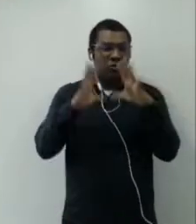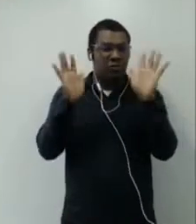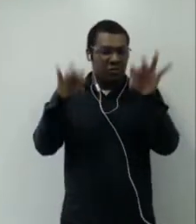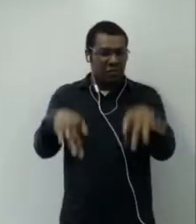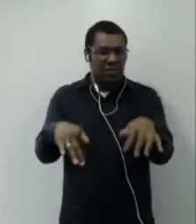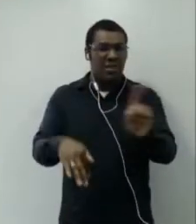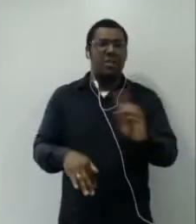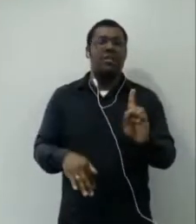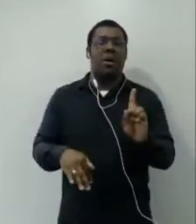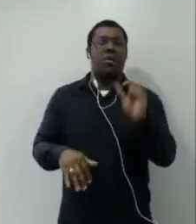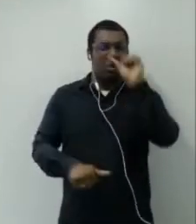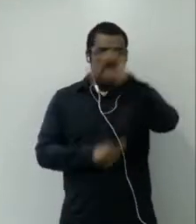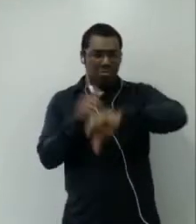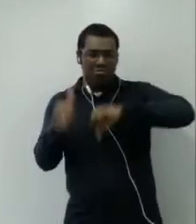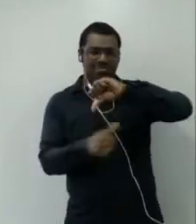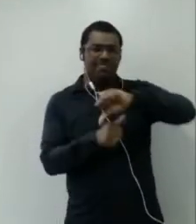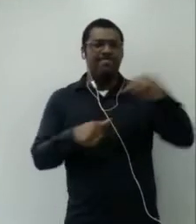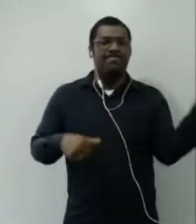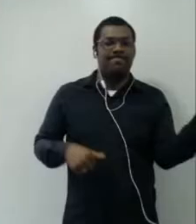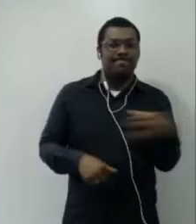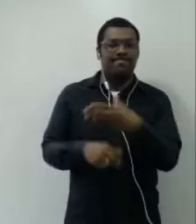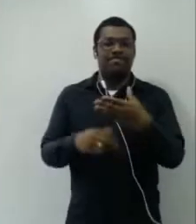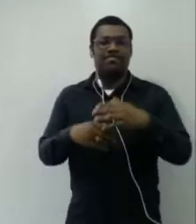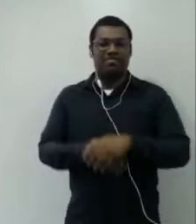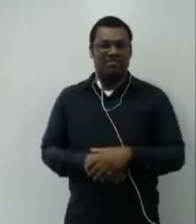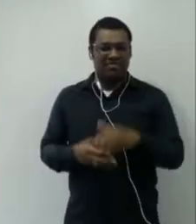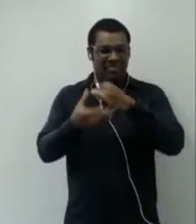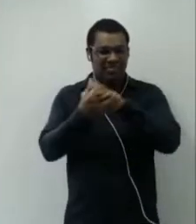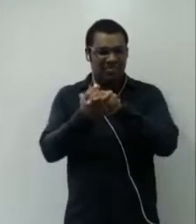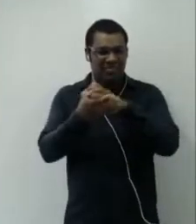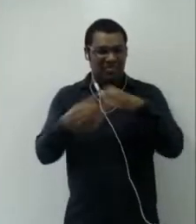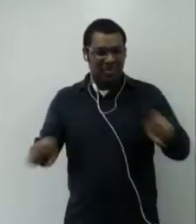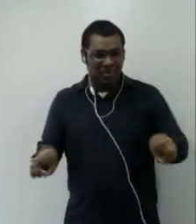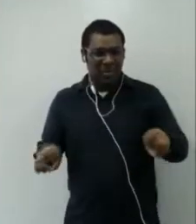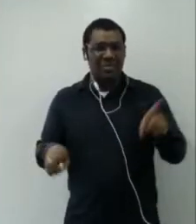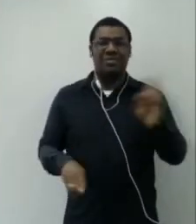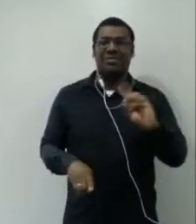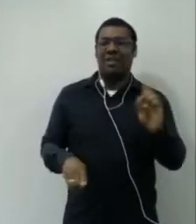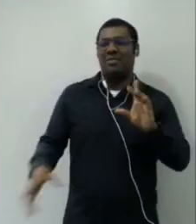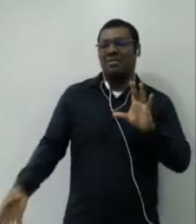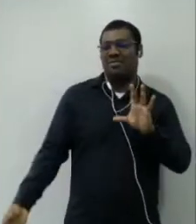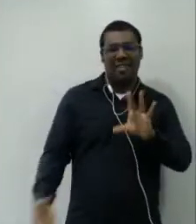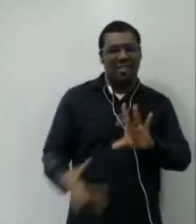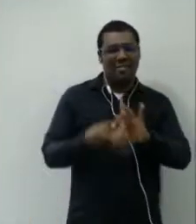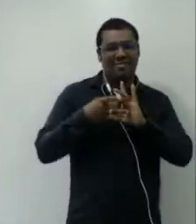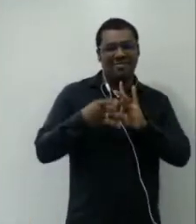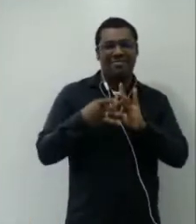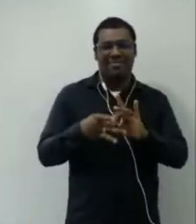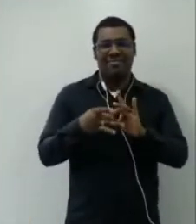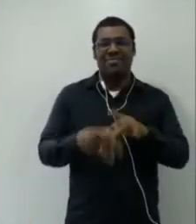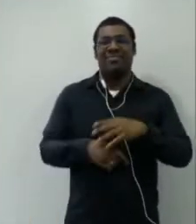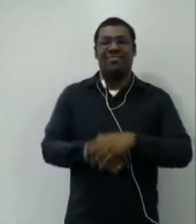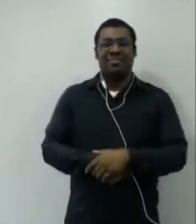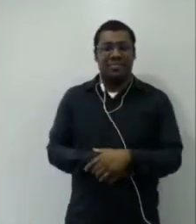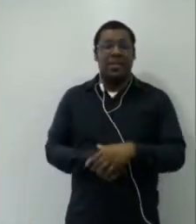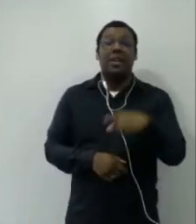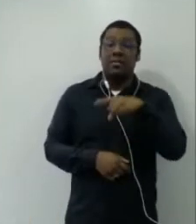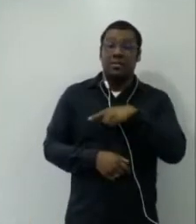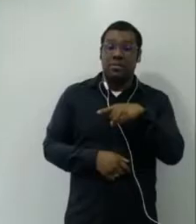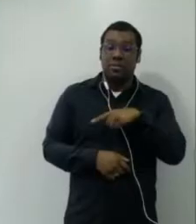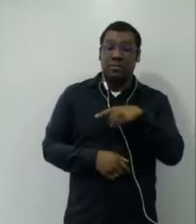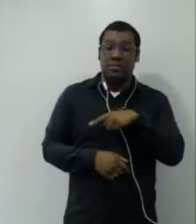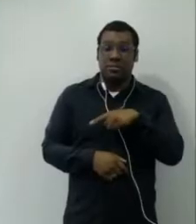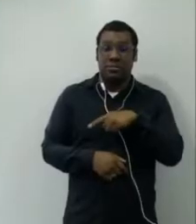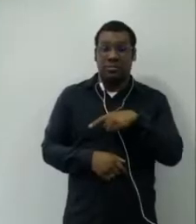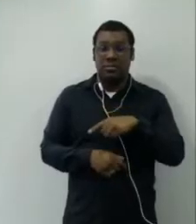renova, não divorcia, aproxima. Está no Migalhas, página item 608. Trabalhei